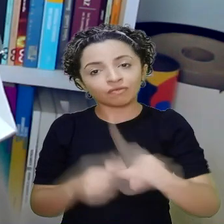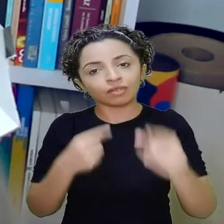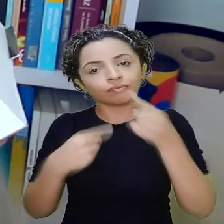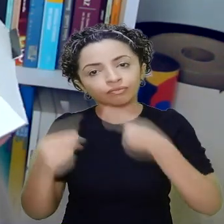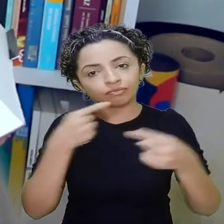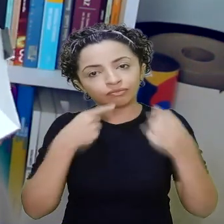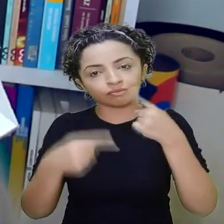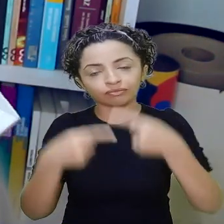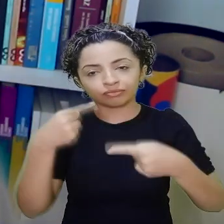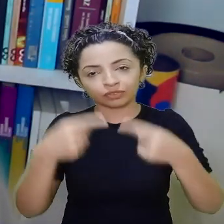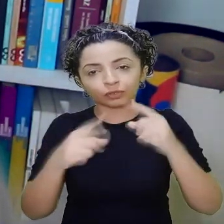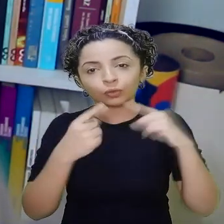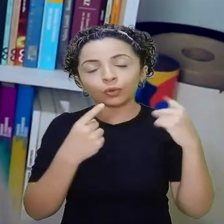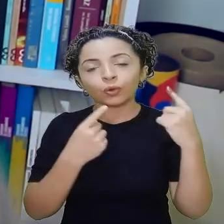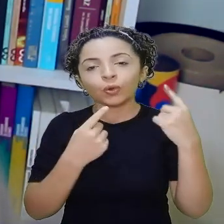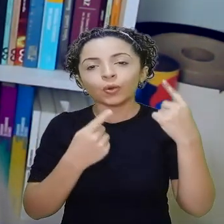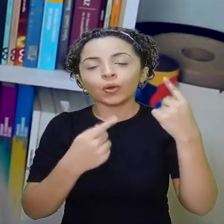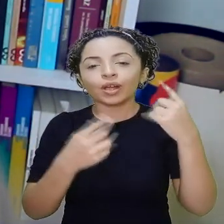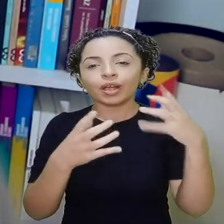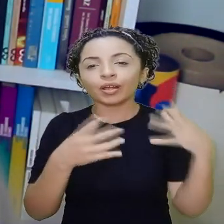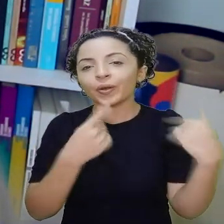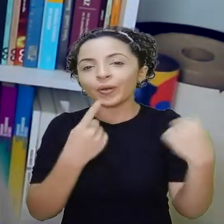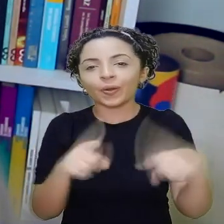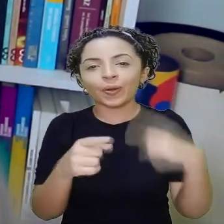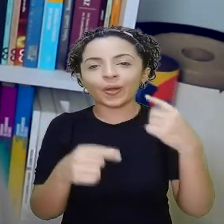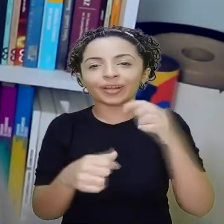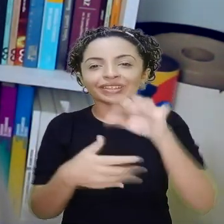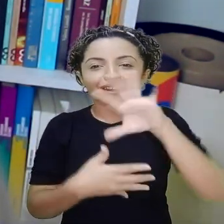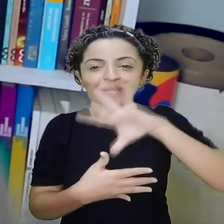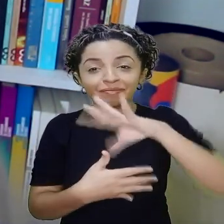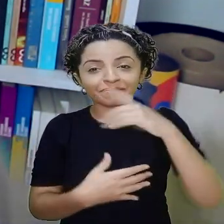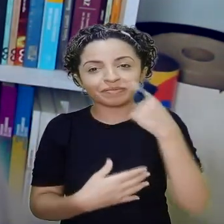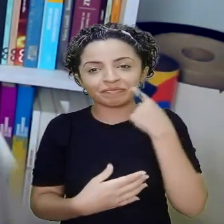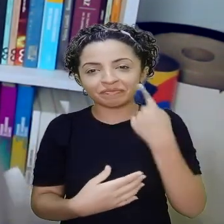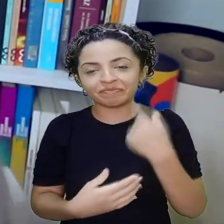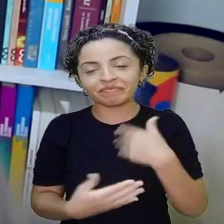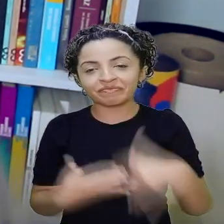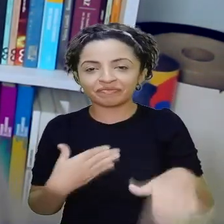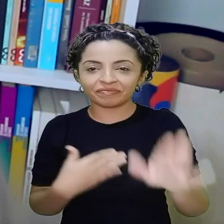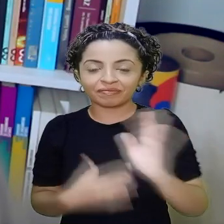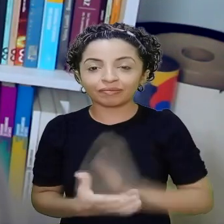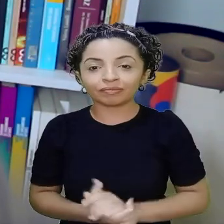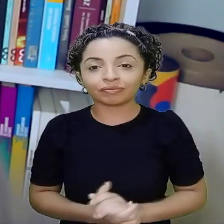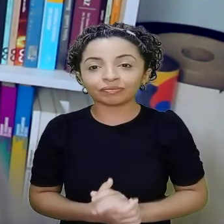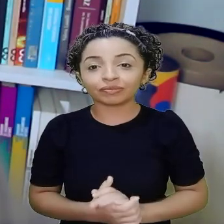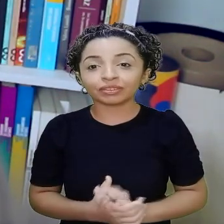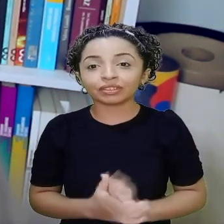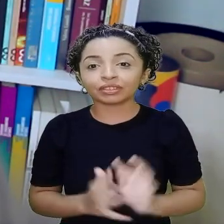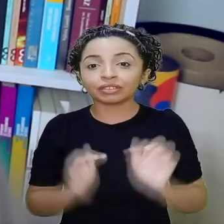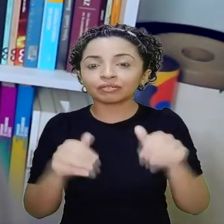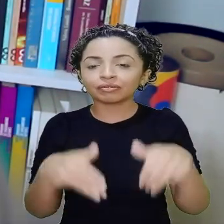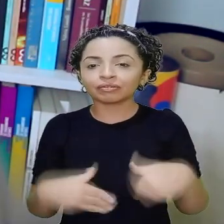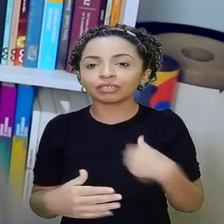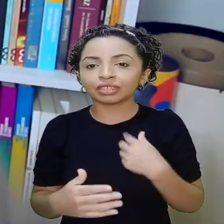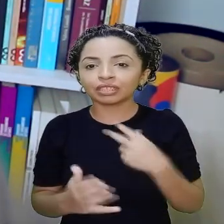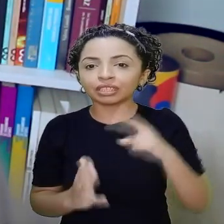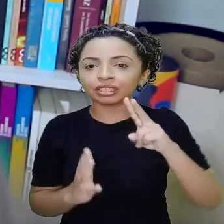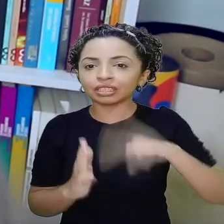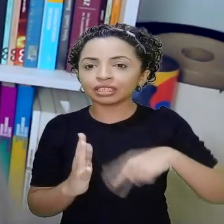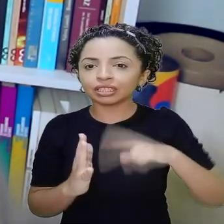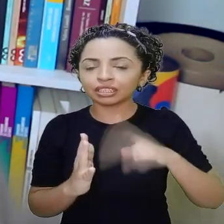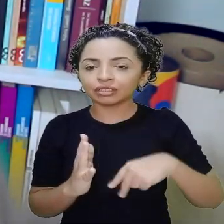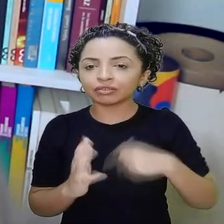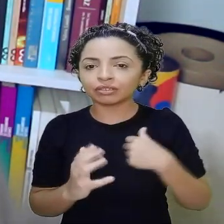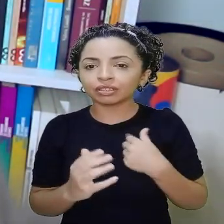E esse livro voltou à tona, e eu fazia tempo já que queria trazer pro canal. E a gente vai discutir sobre complô contra a América aqui